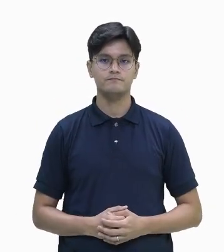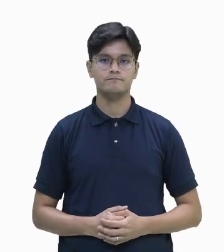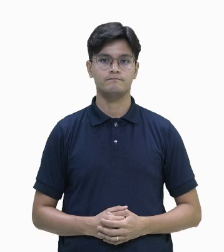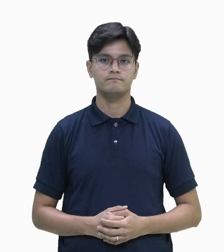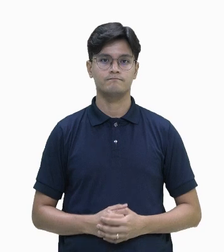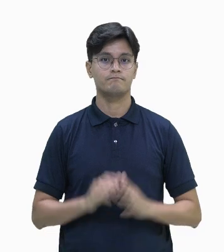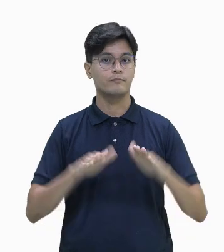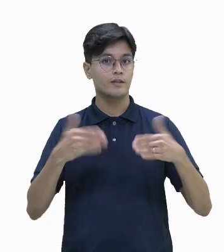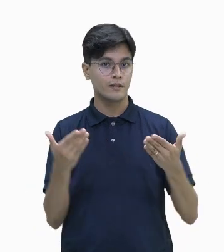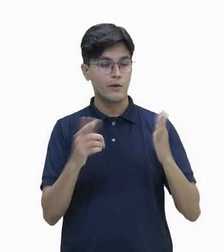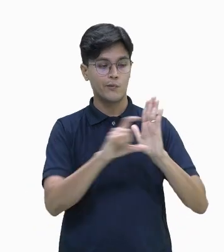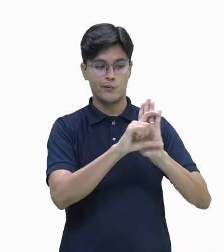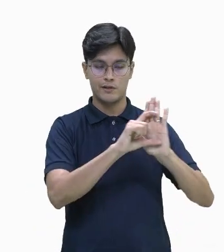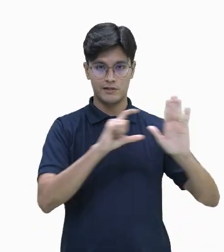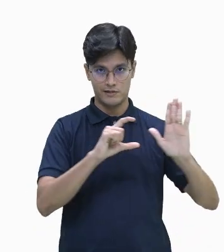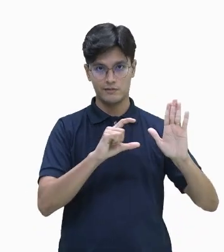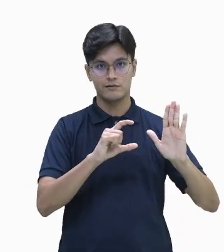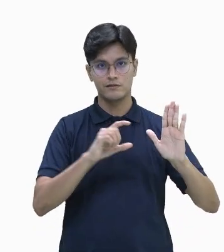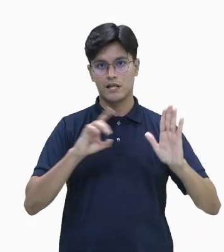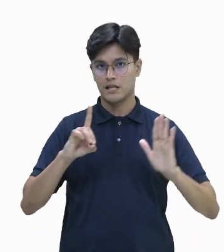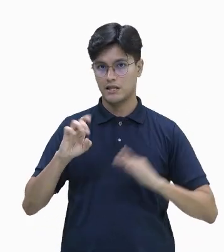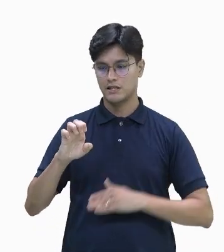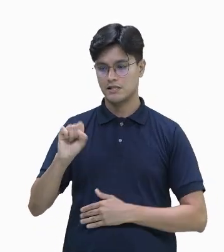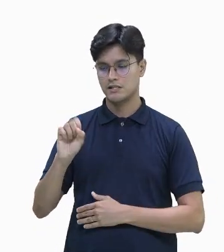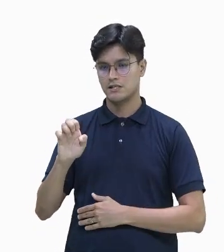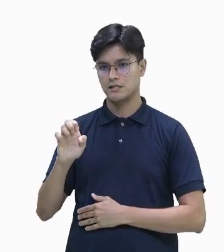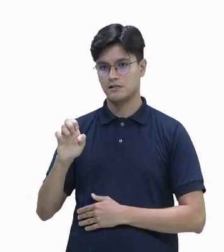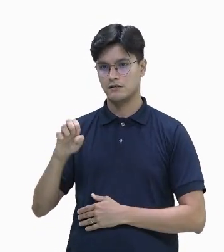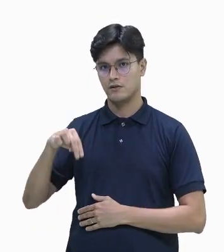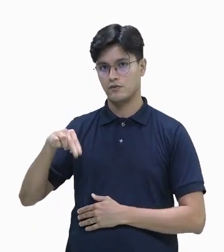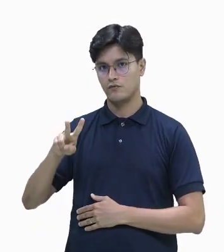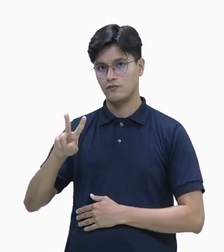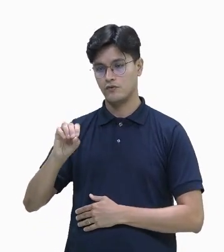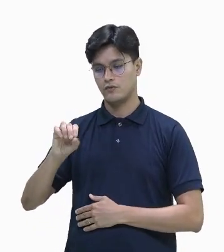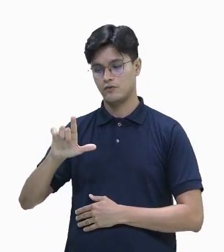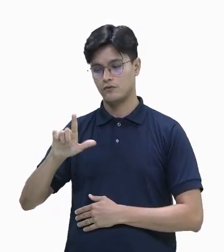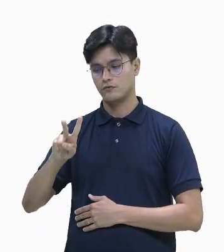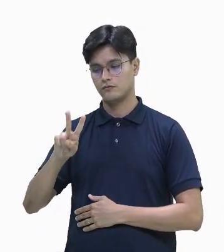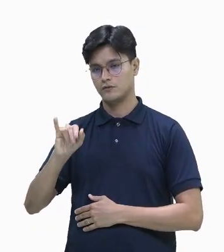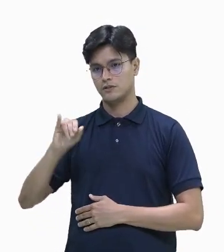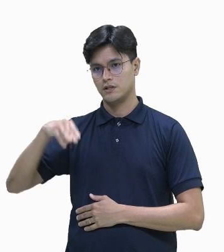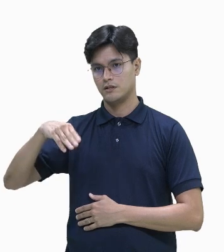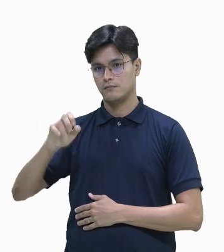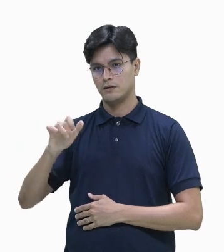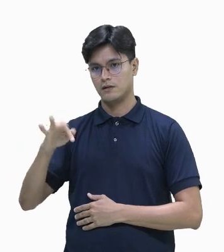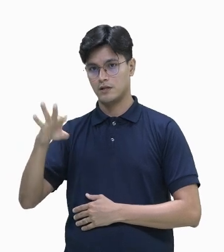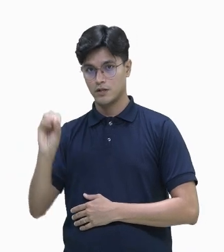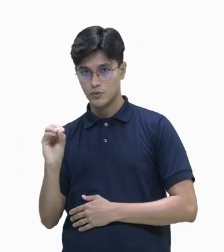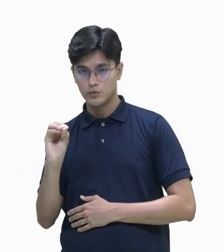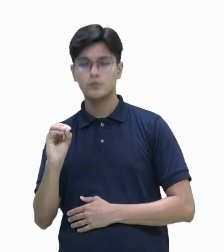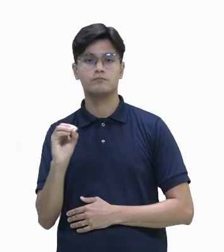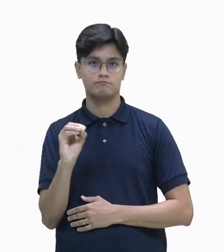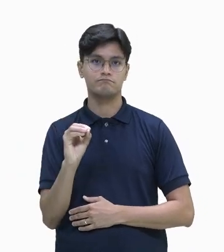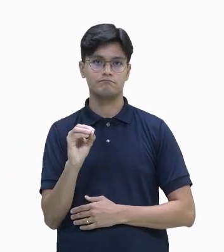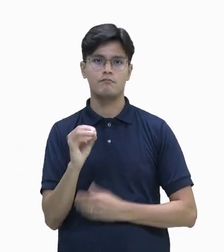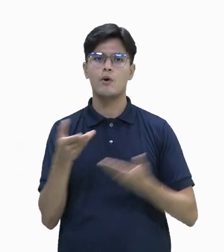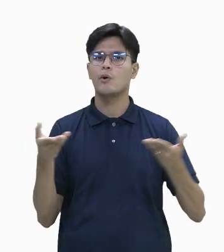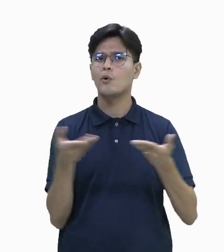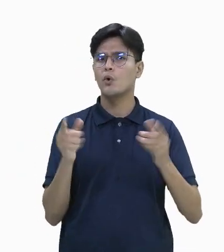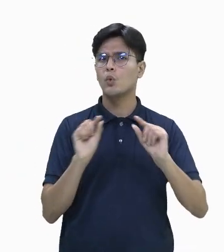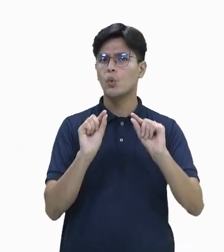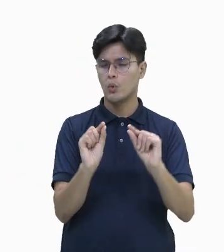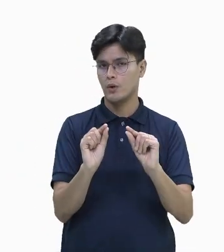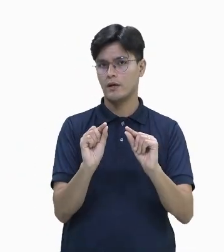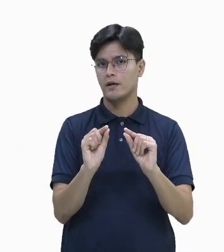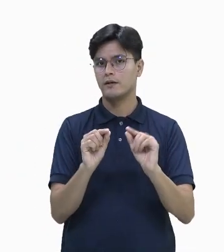seria o desenvolvimento desse artigo de opinião. E para concluir este texto, nós, então, observamos que você